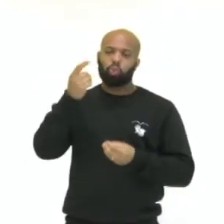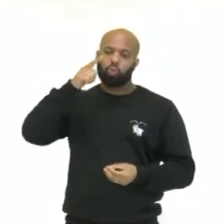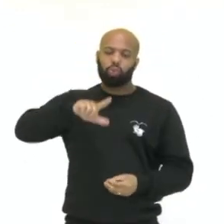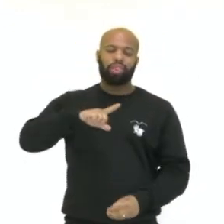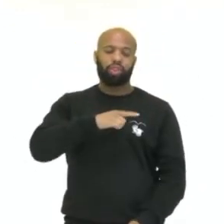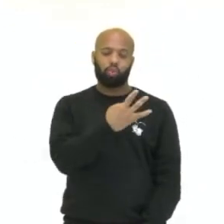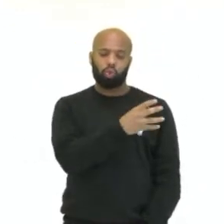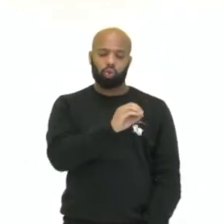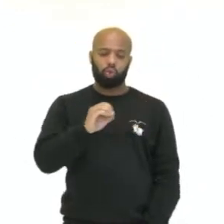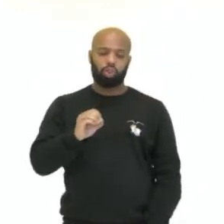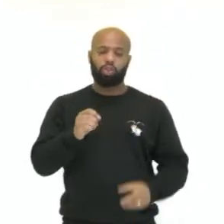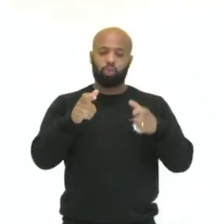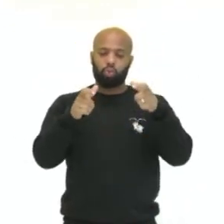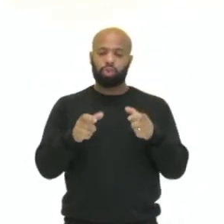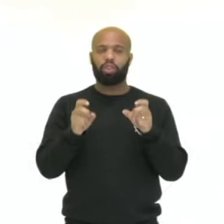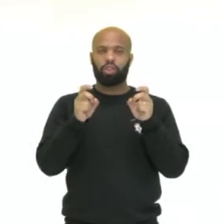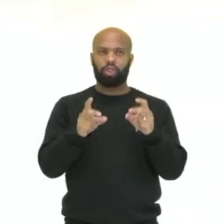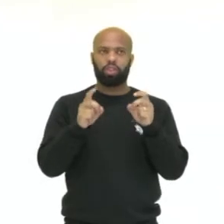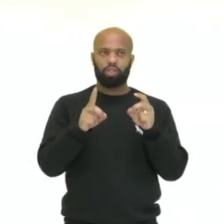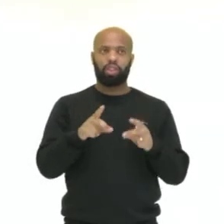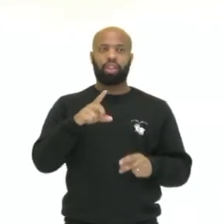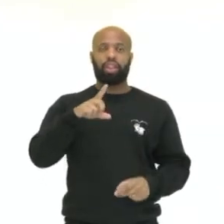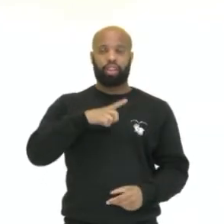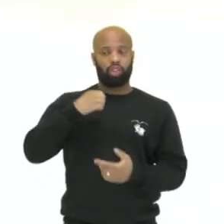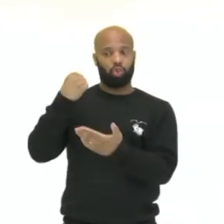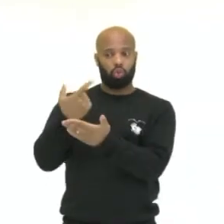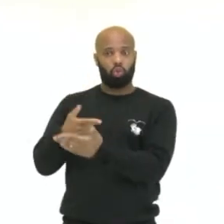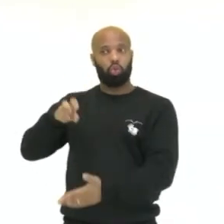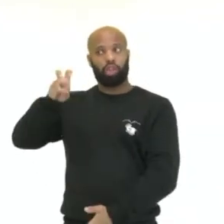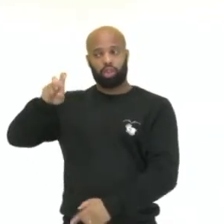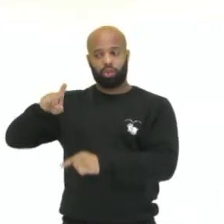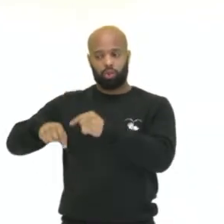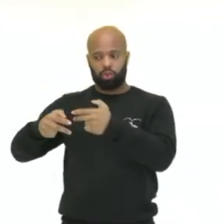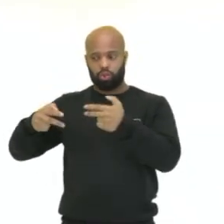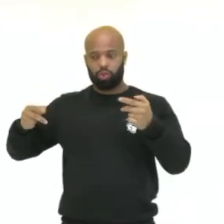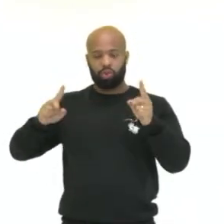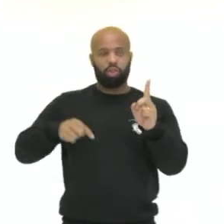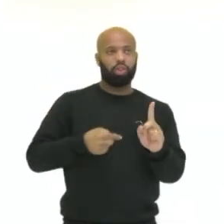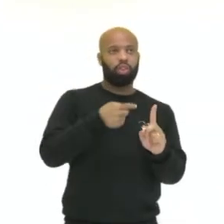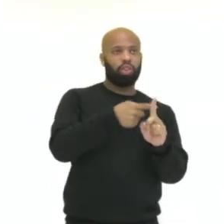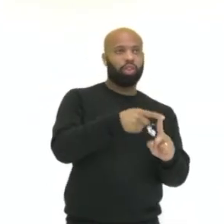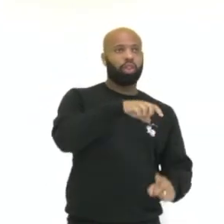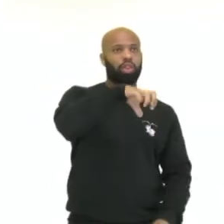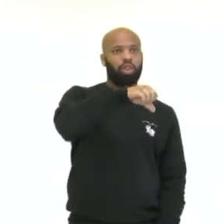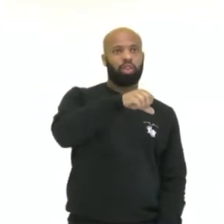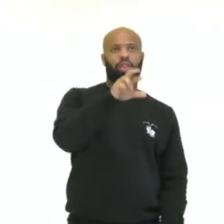pontos de venda por 5 embalagens de qualquer produto da marca, mais a quantia de R$